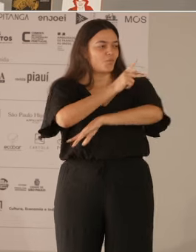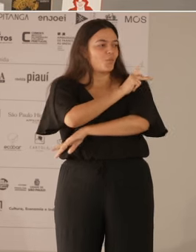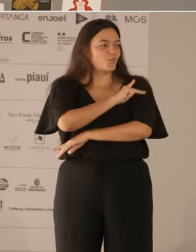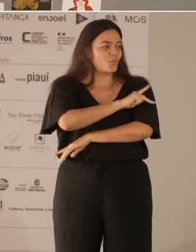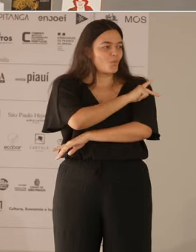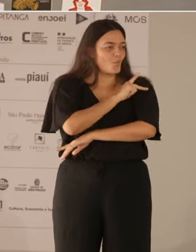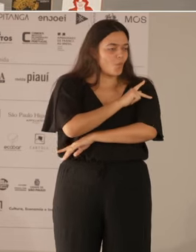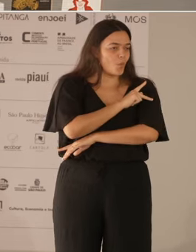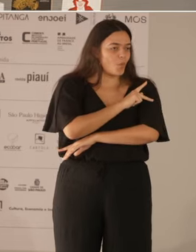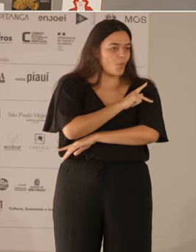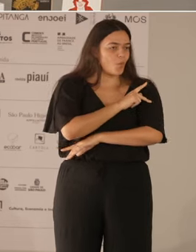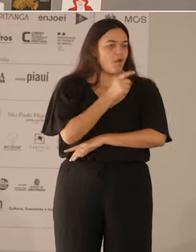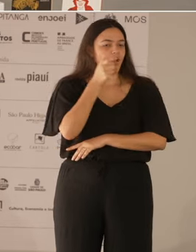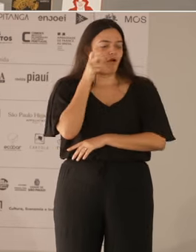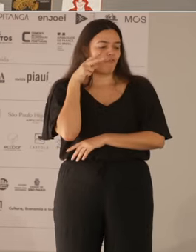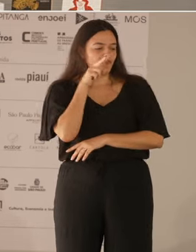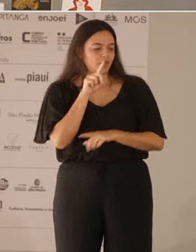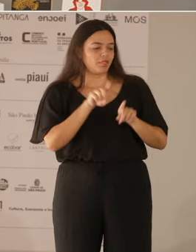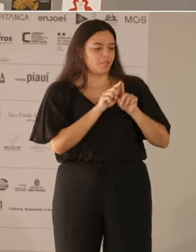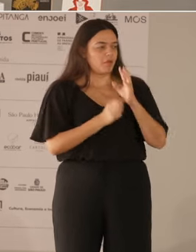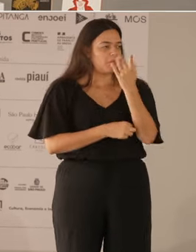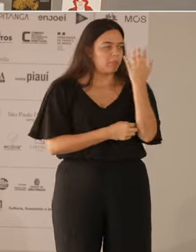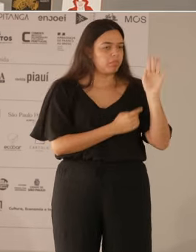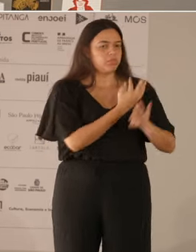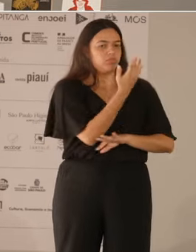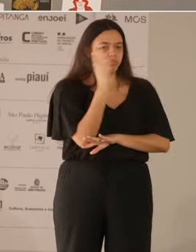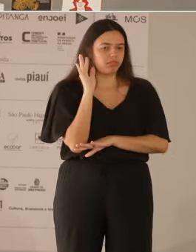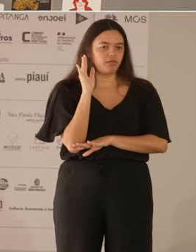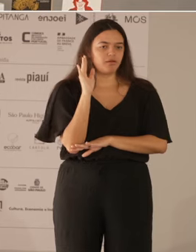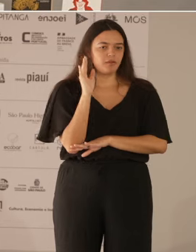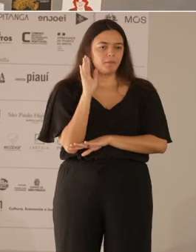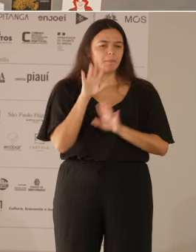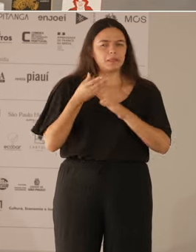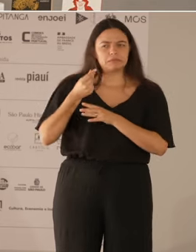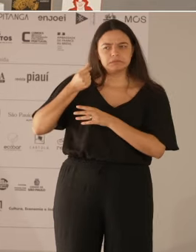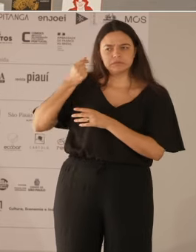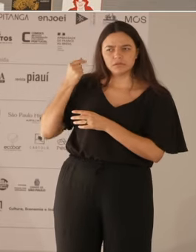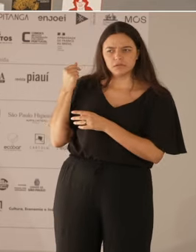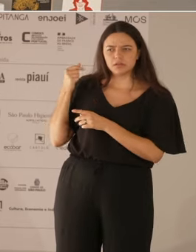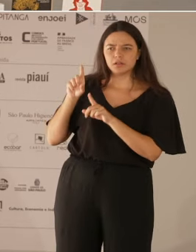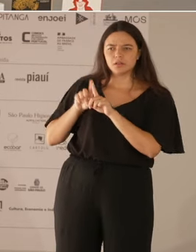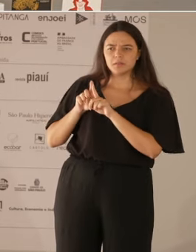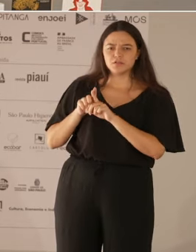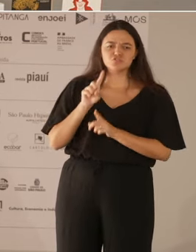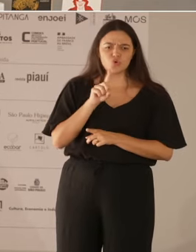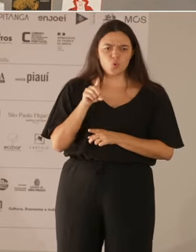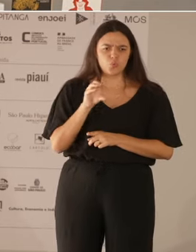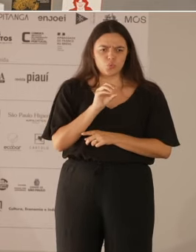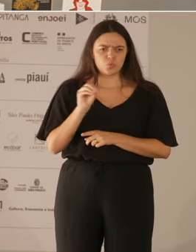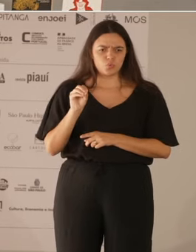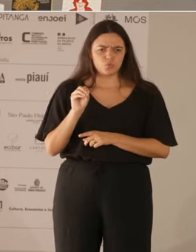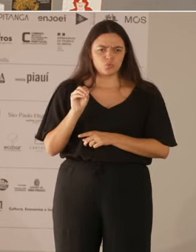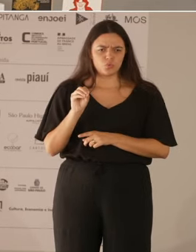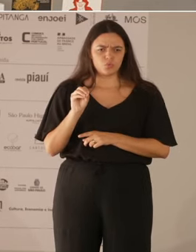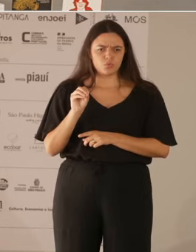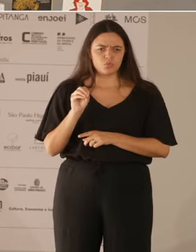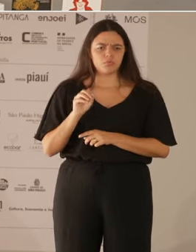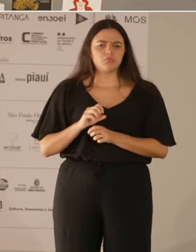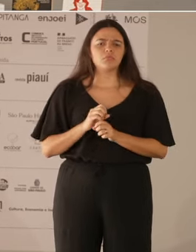da Natureza, né? Tem o Museu do Homem Americano, que é um museu antigo, que é muito interessante, mas o Museu da Natureza é maravilhoso, é um projeto